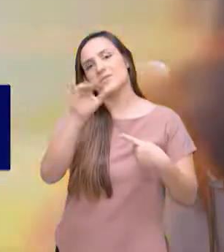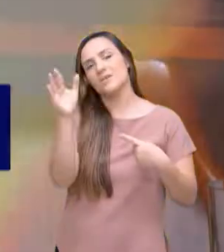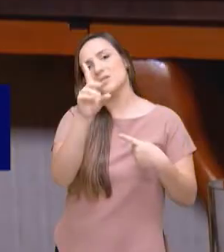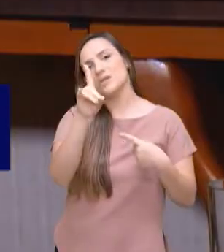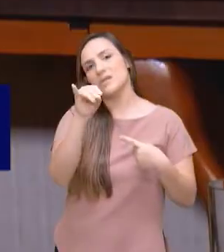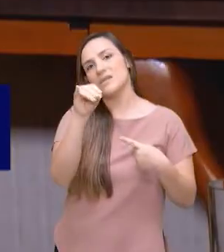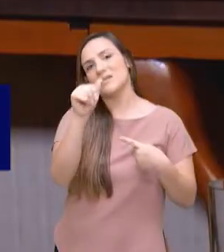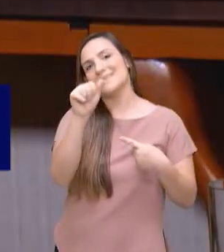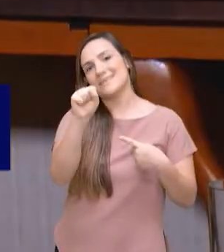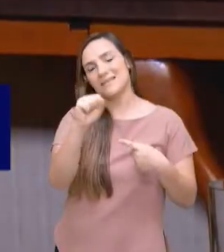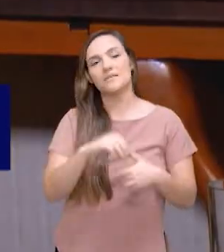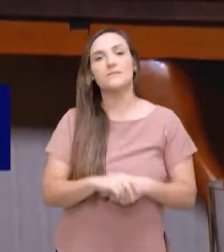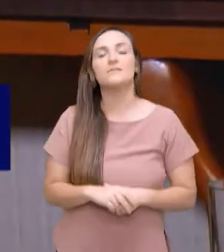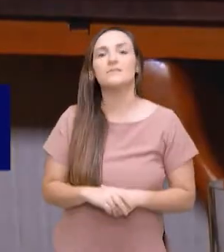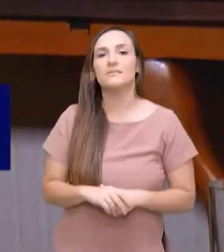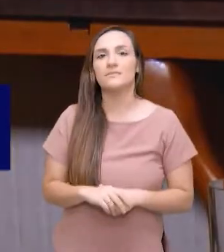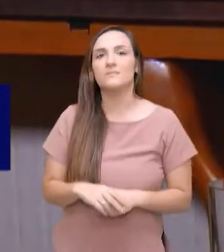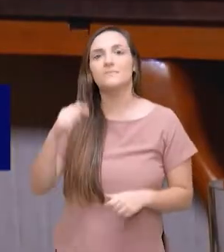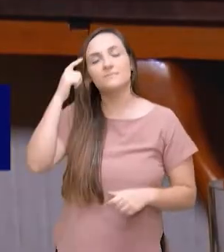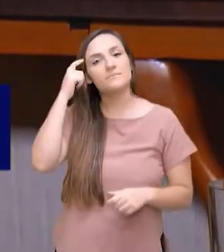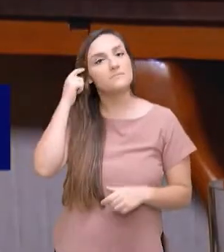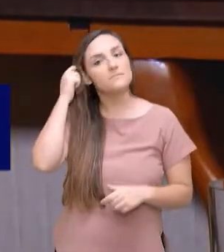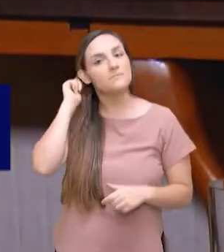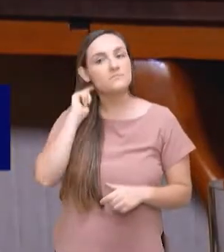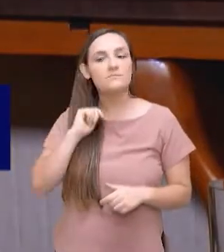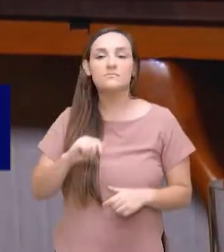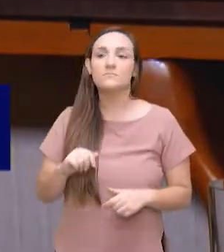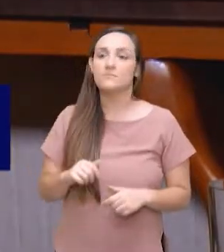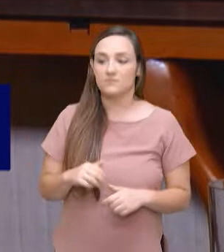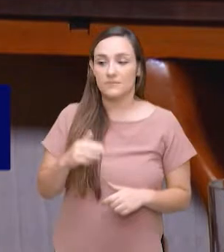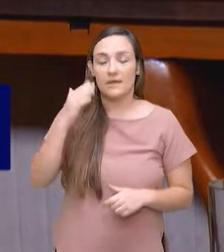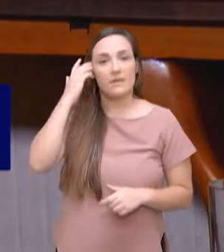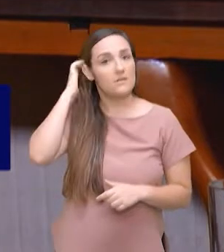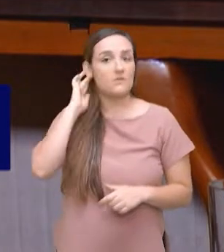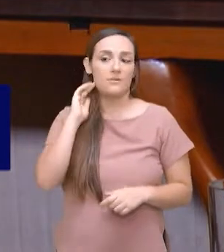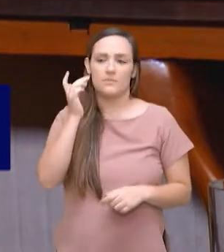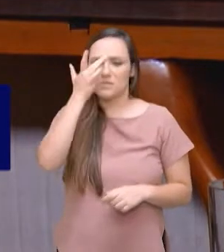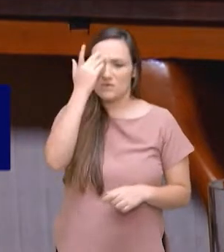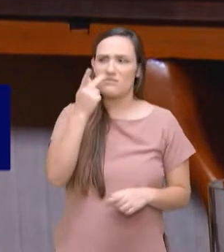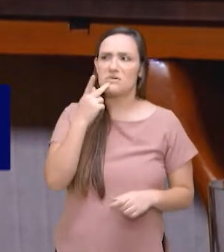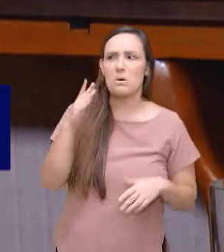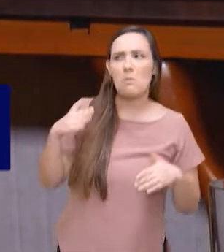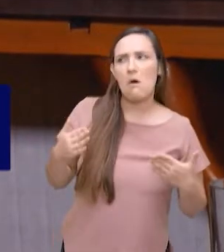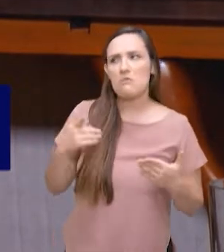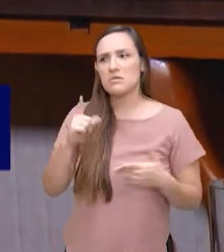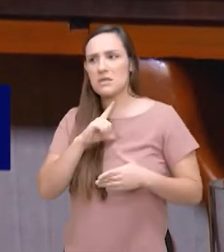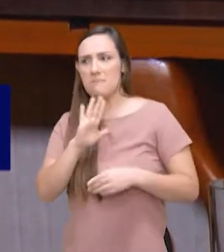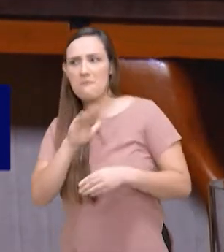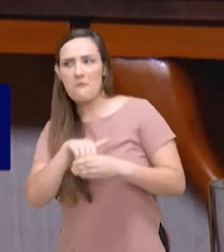Dias. Inclusive, houve apostas aqui em Campo Grande, quem seria o mais votado.